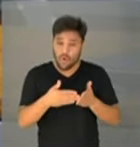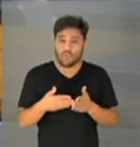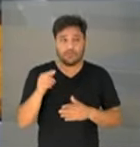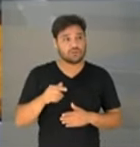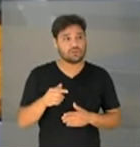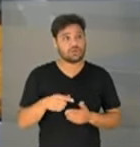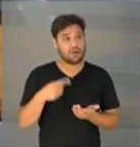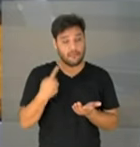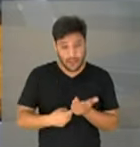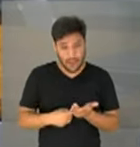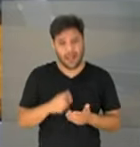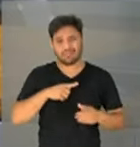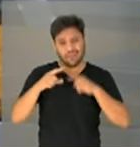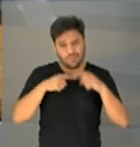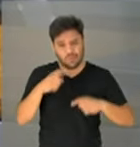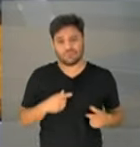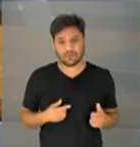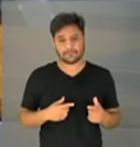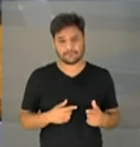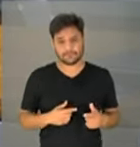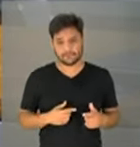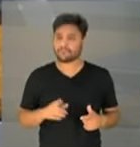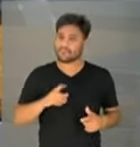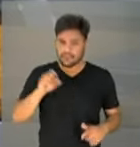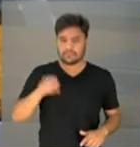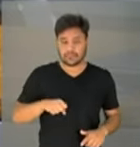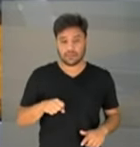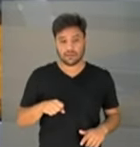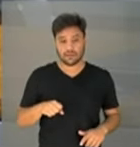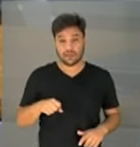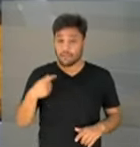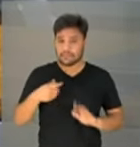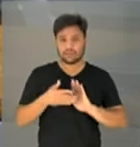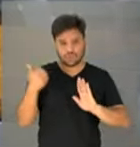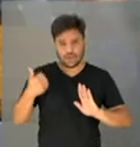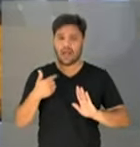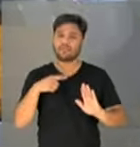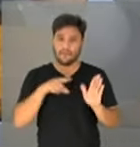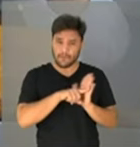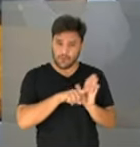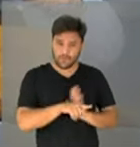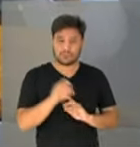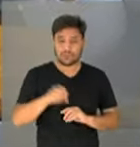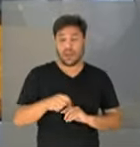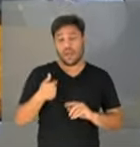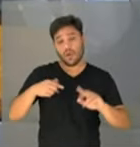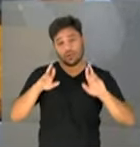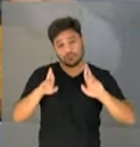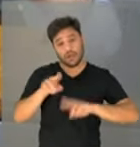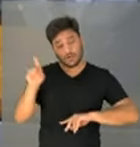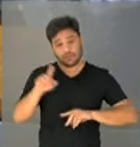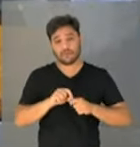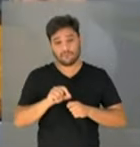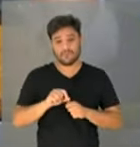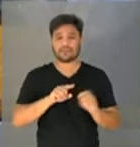para chamar o ministro aqui... Tírias agora claro, diante não, vou tirar. Tem perguntas nesse sentido, como eu também espero que o senhor faça